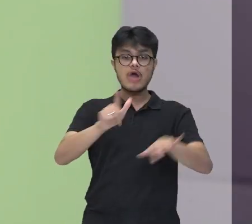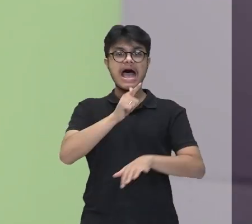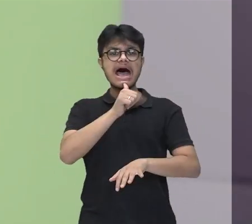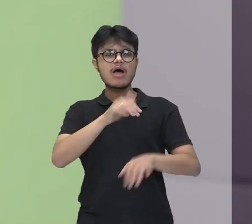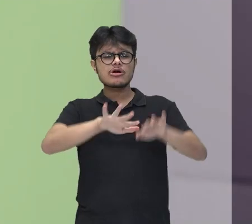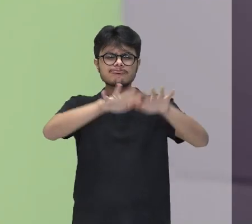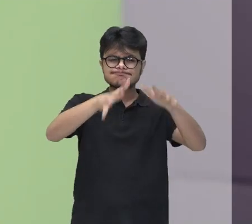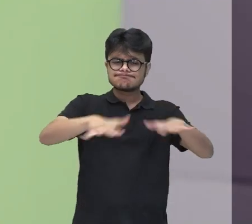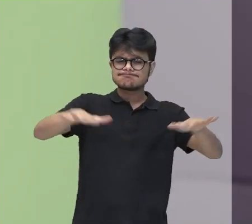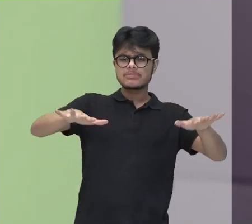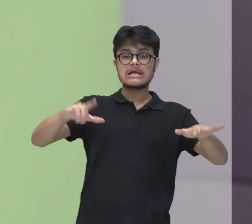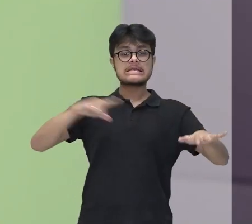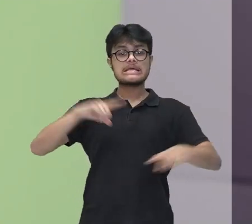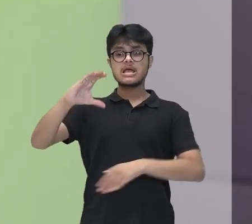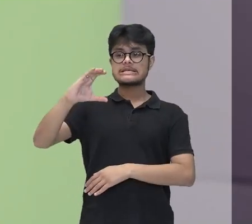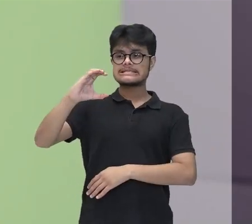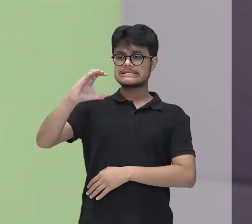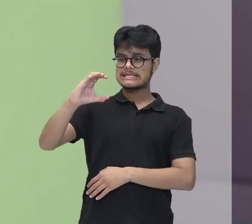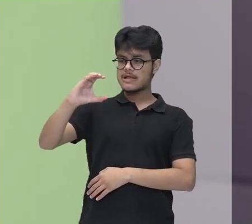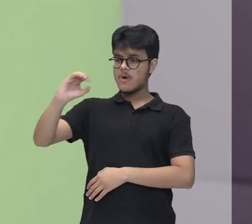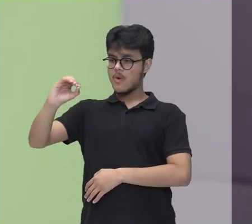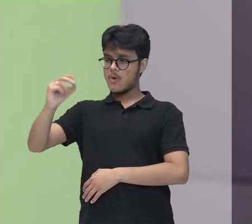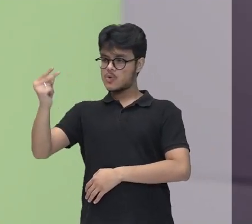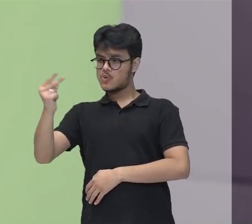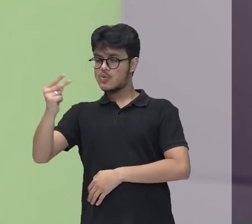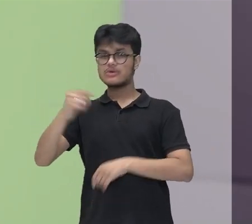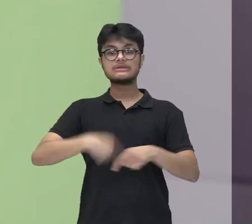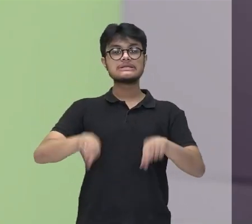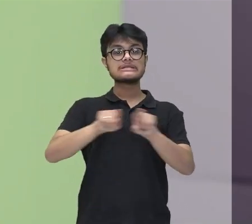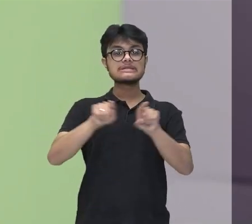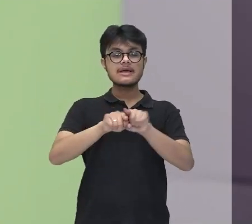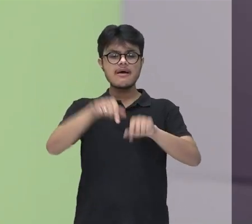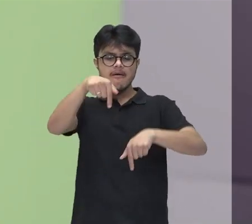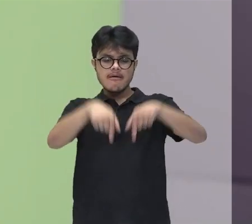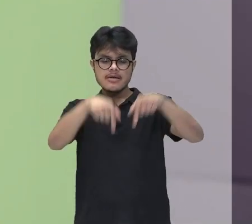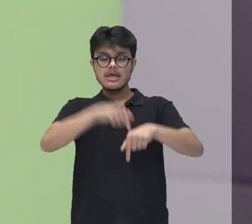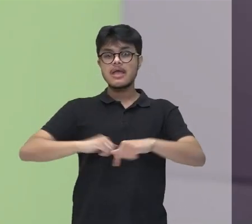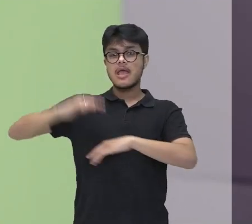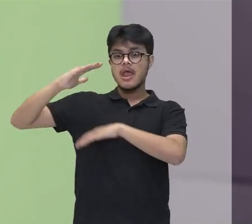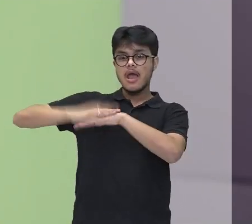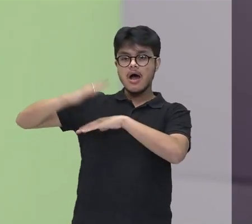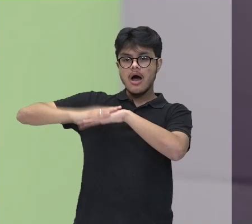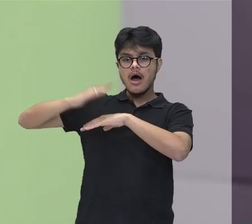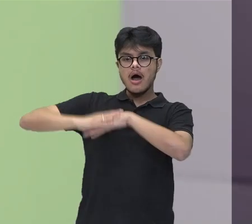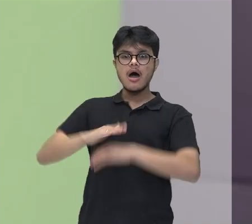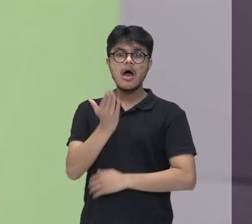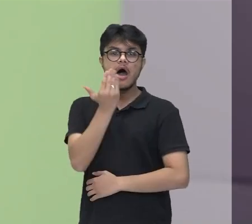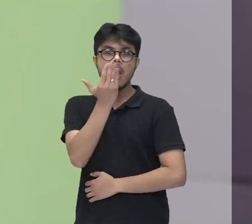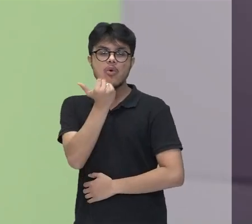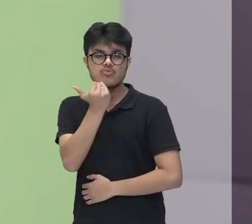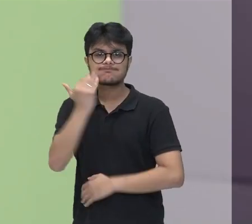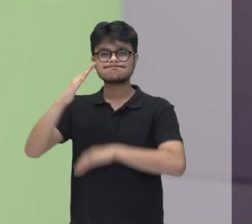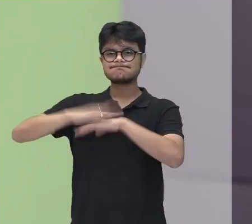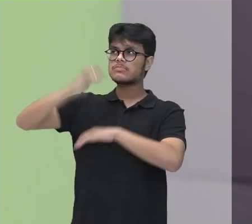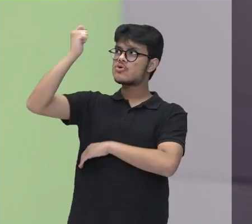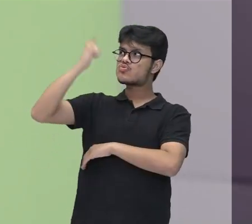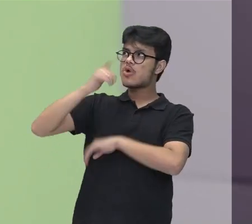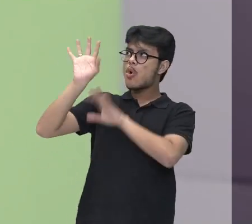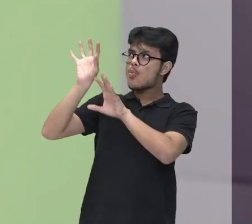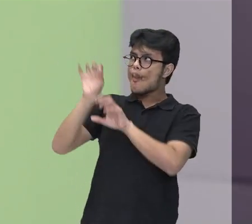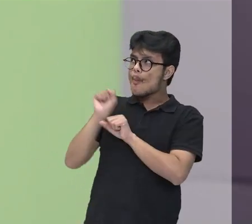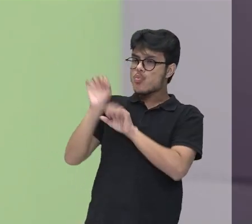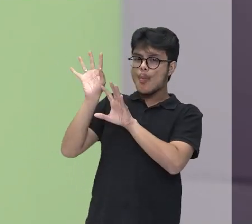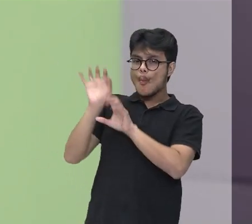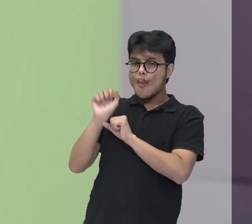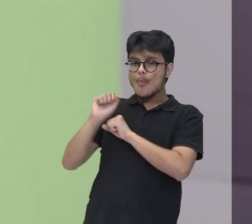com CO2, né? E ali vai acontecer o processo da fotossíntese. A partir do momento que as